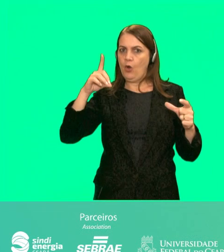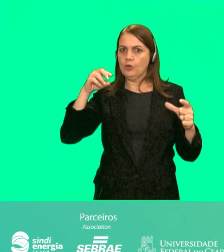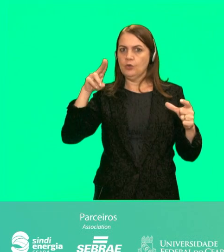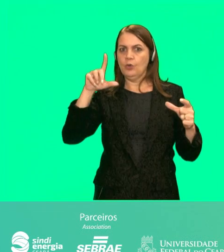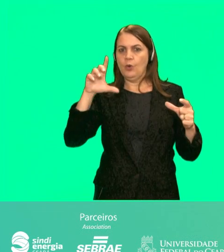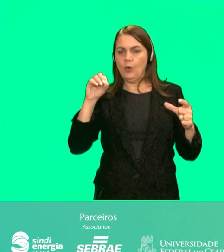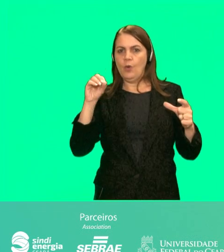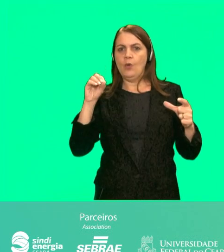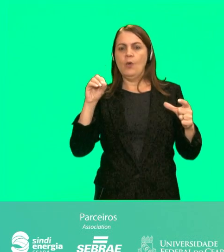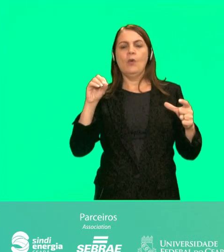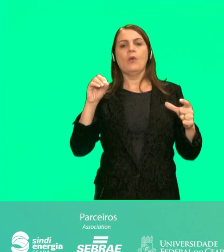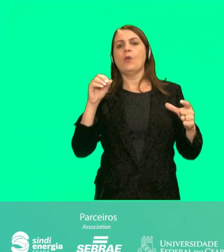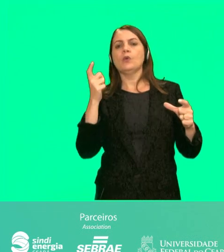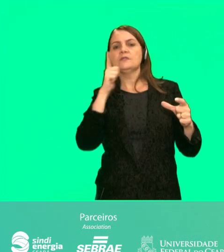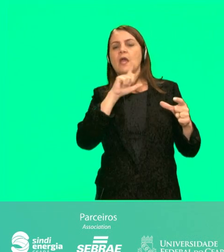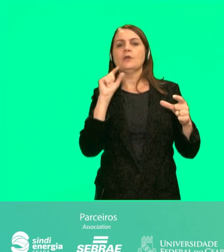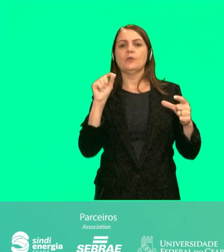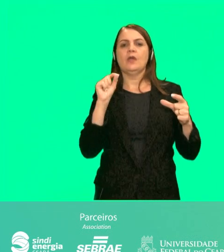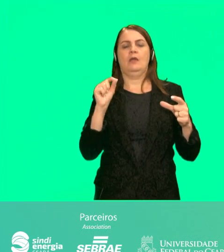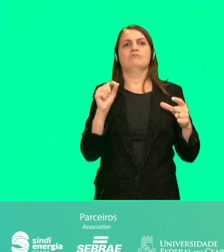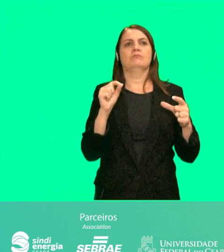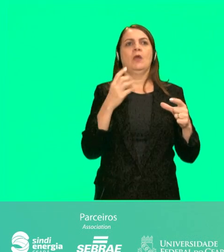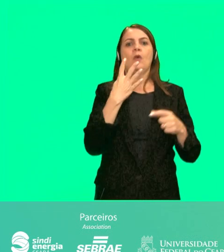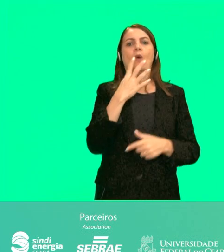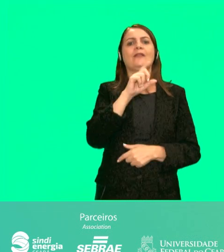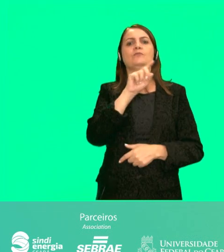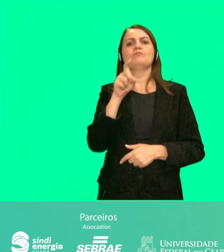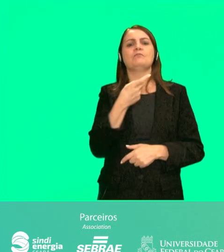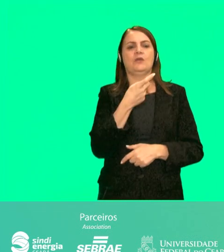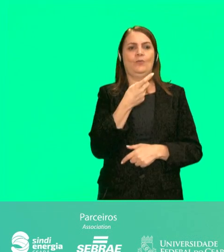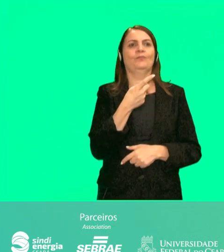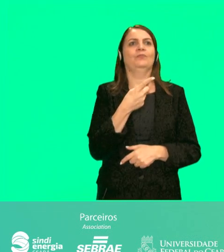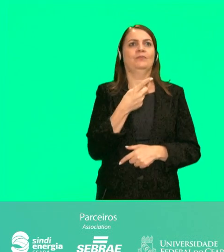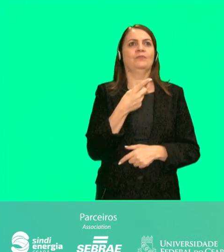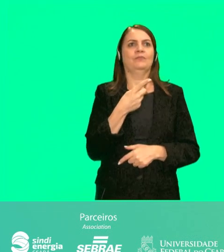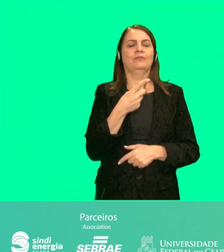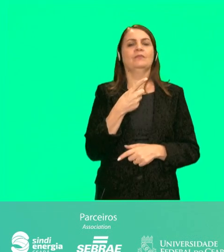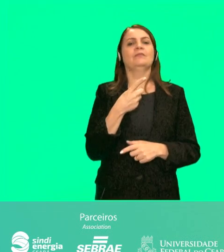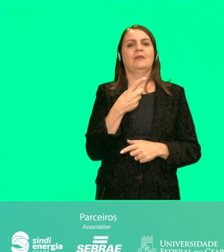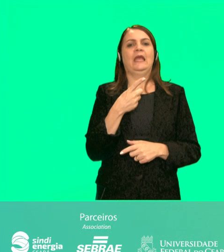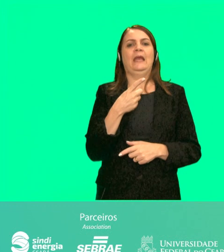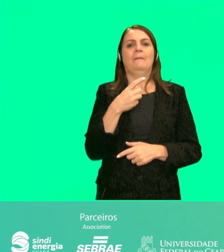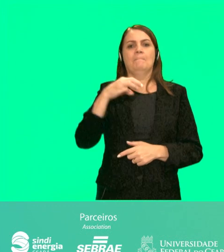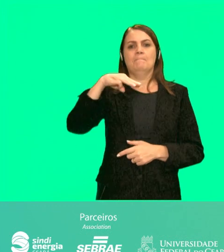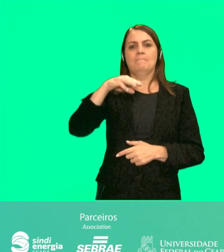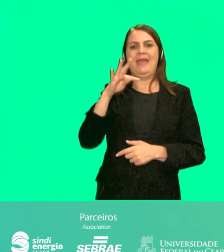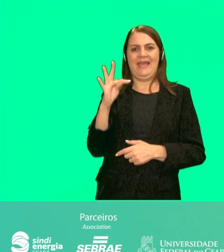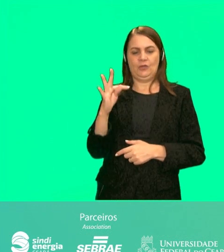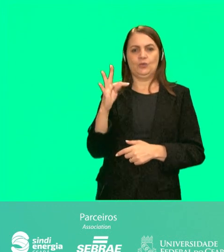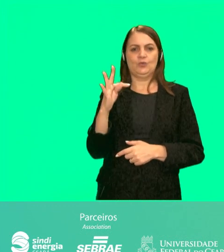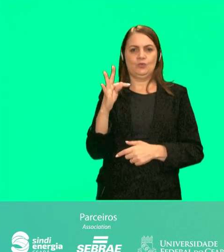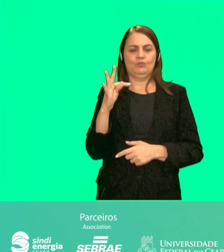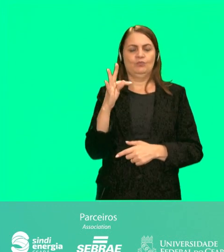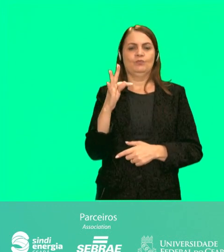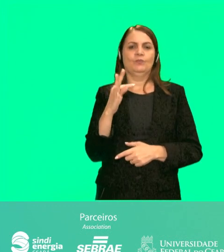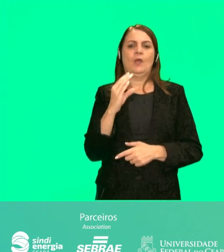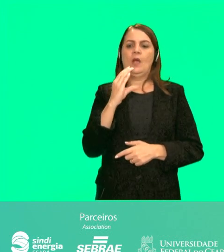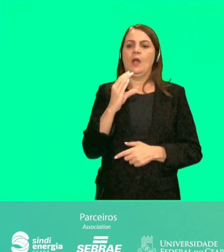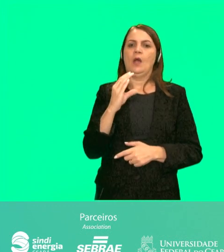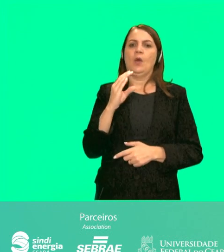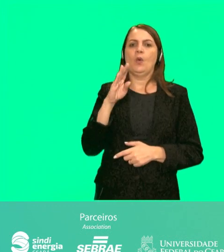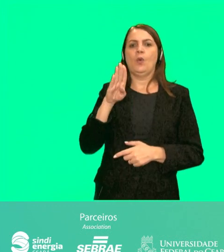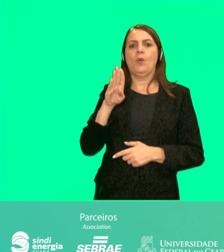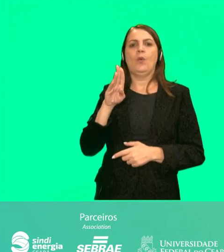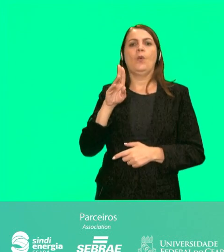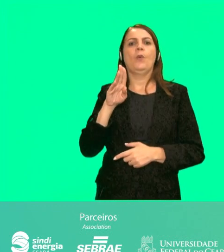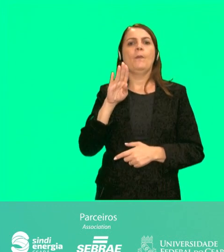produção de megawatts. 4.000 normal metros cúbicos por hora. And Com with hidrogênio, o hidrogênio sai numa pressão cubic de meters per 4.3 hour, bar, né, que é uma